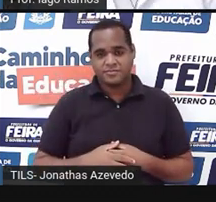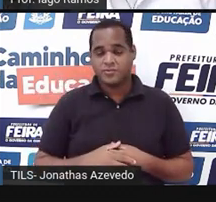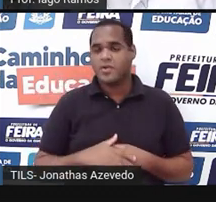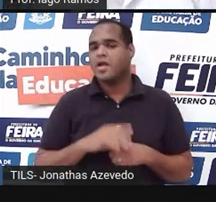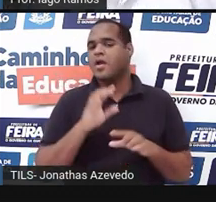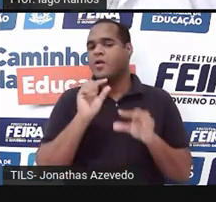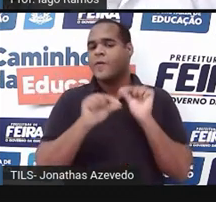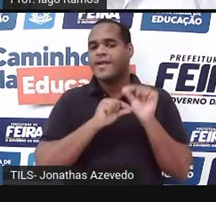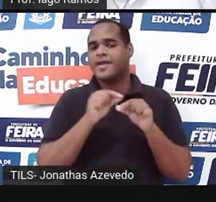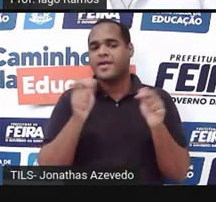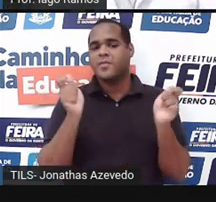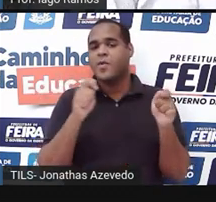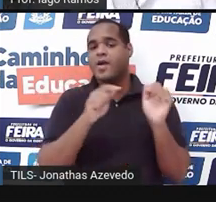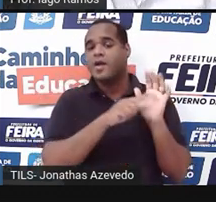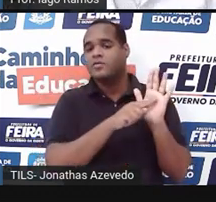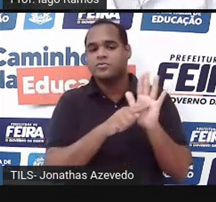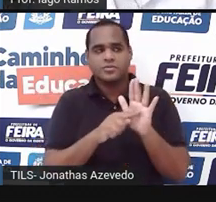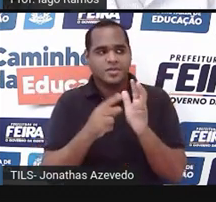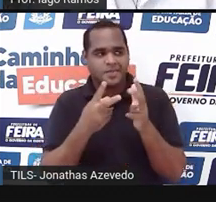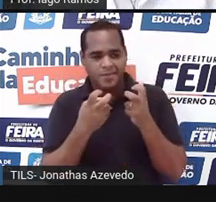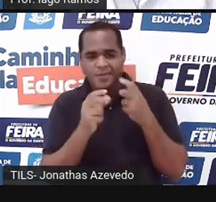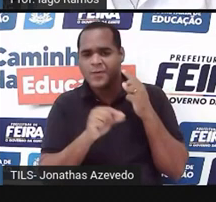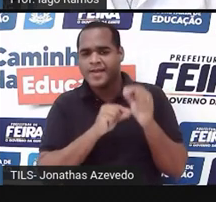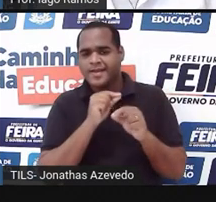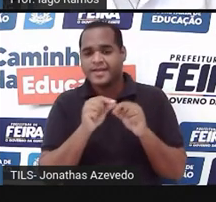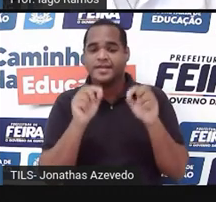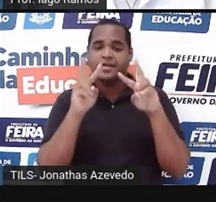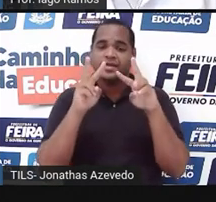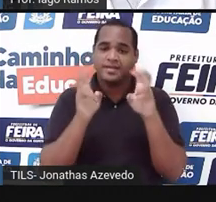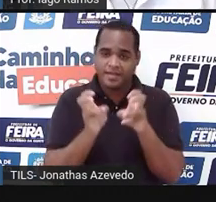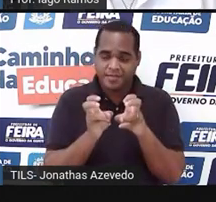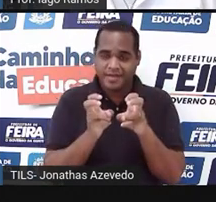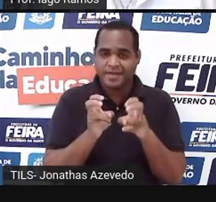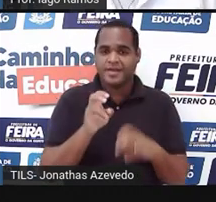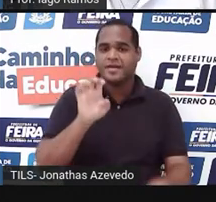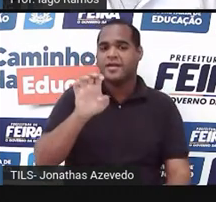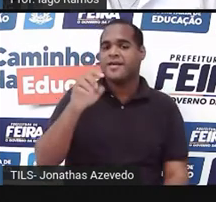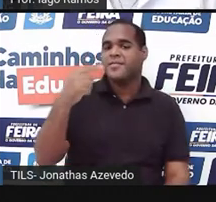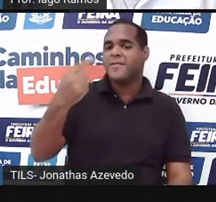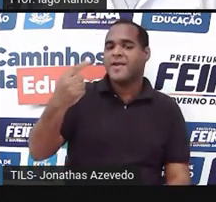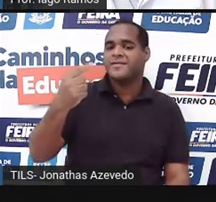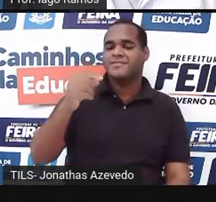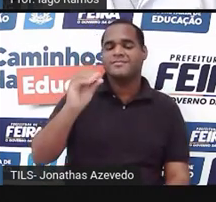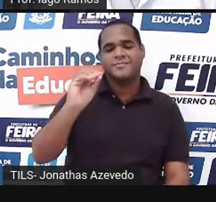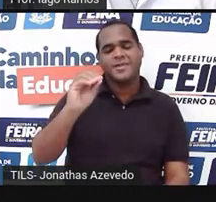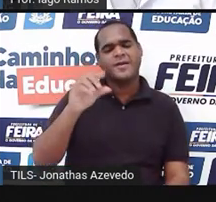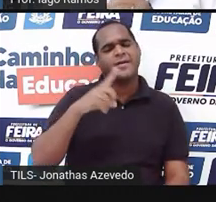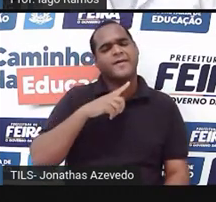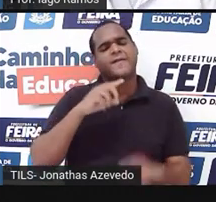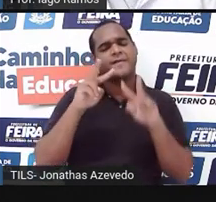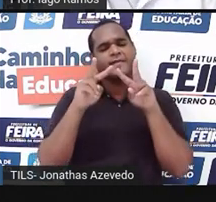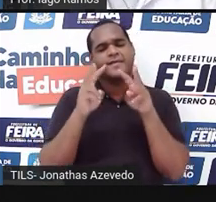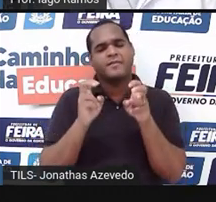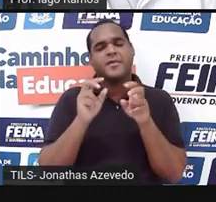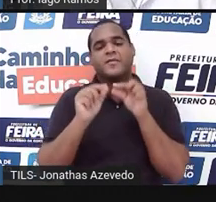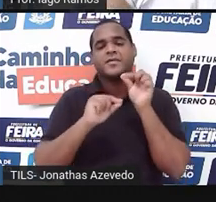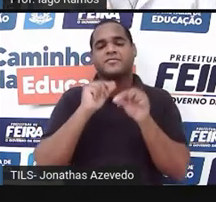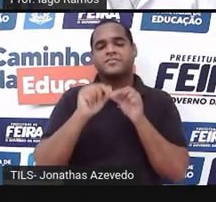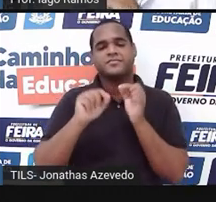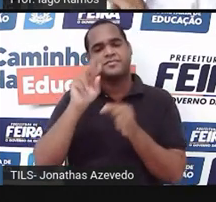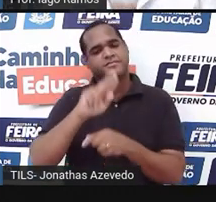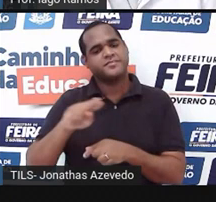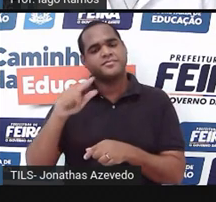situação nos ajuda a perceber que esse tema é equação do 1º grau é um tema que dá sim para